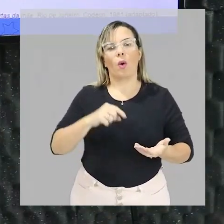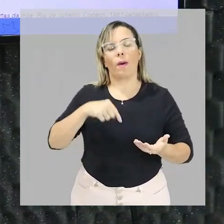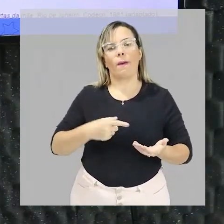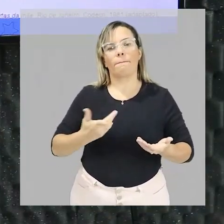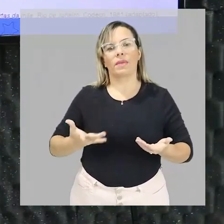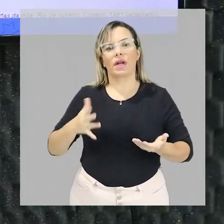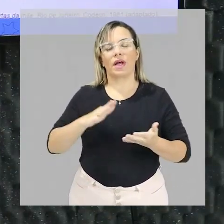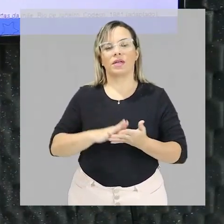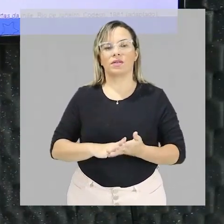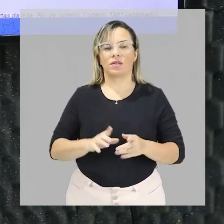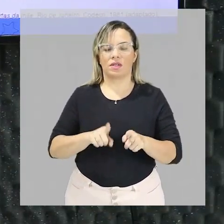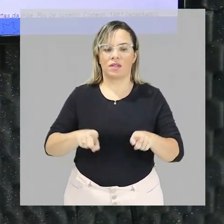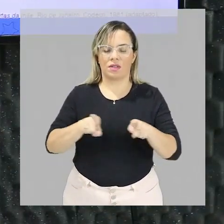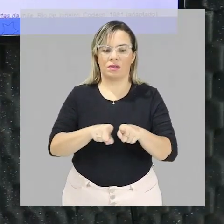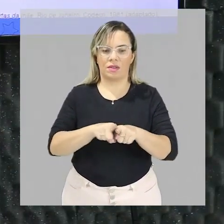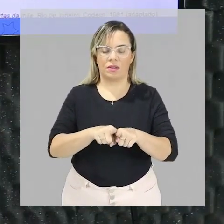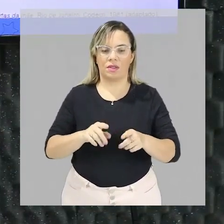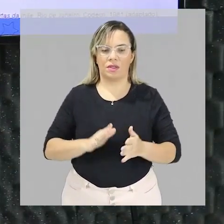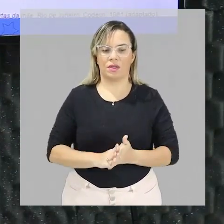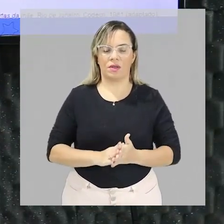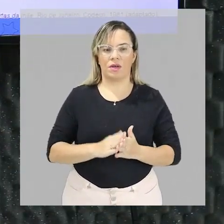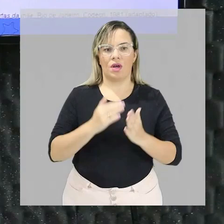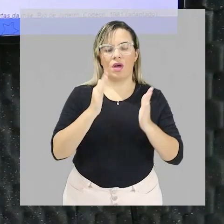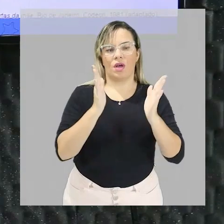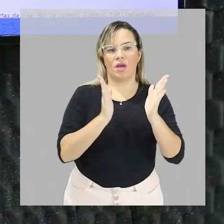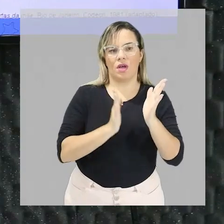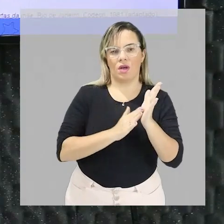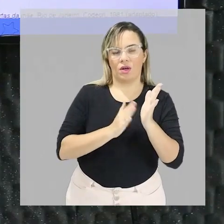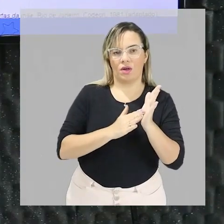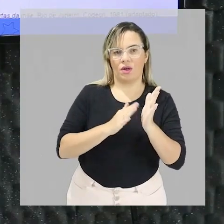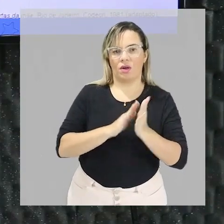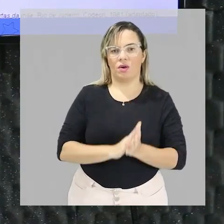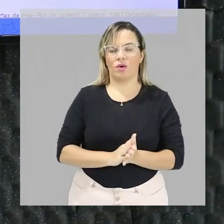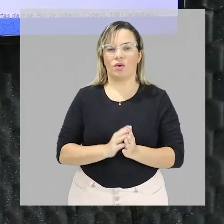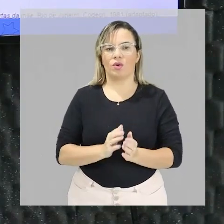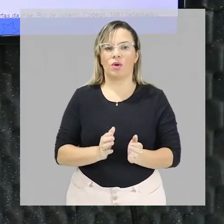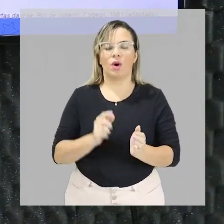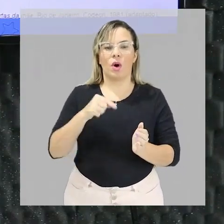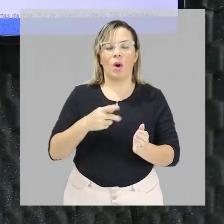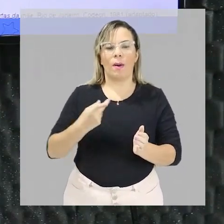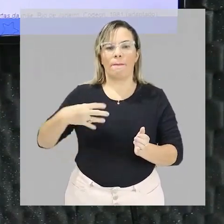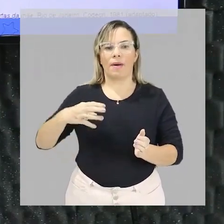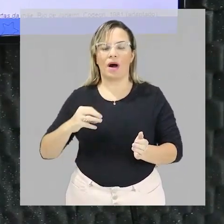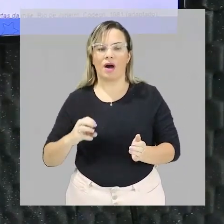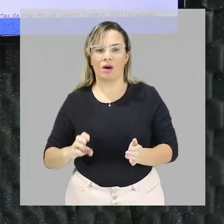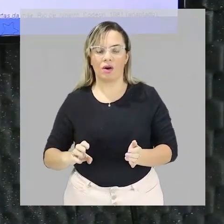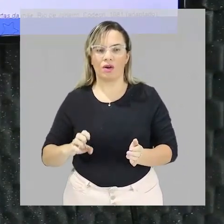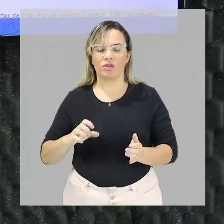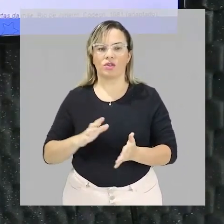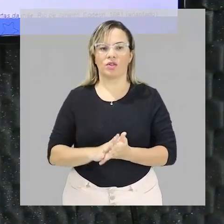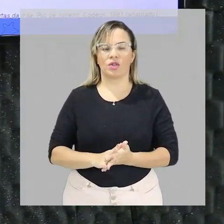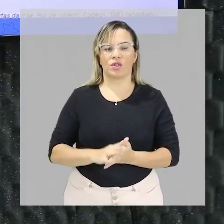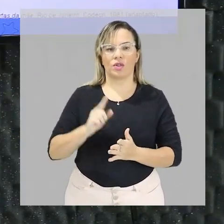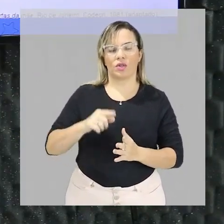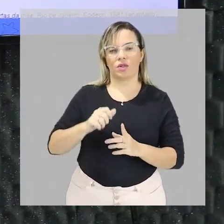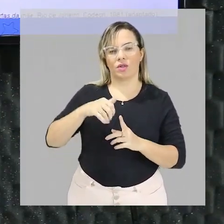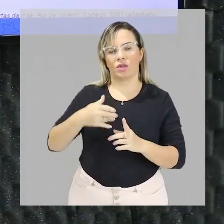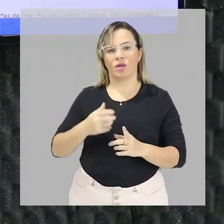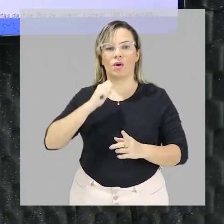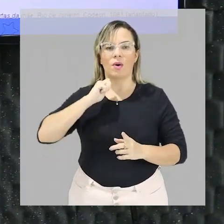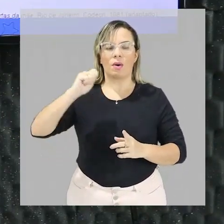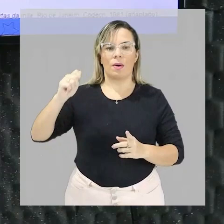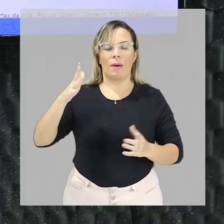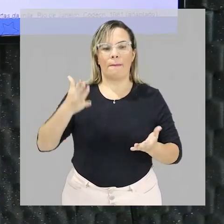pacotes de abril. Tá? Ele não permitiu, por exemplo, as eleições diretas para governador. E